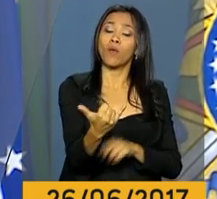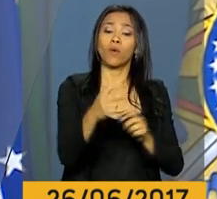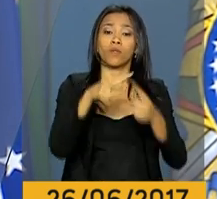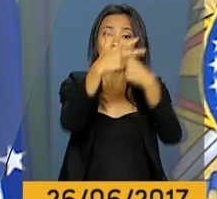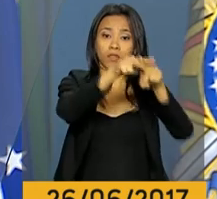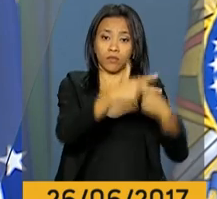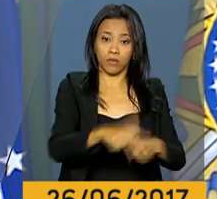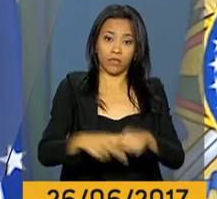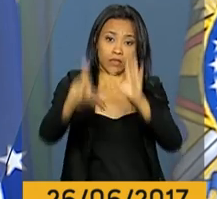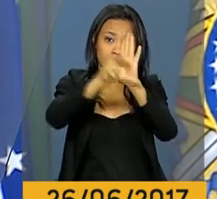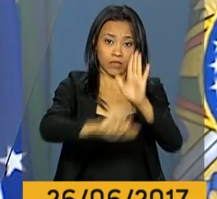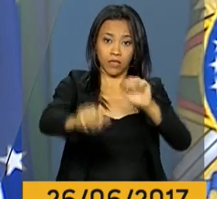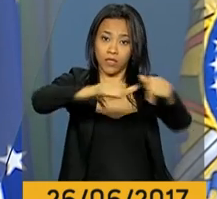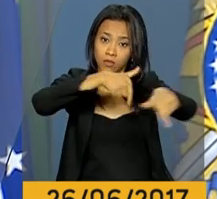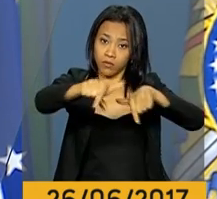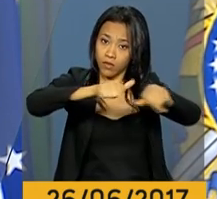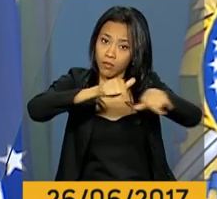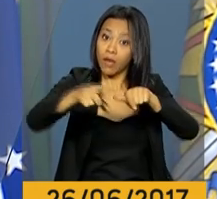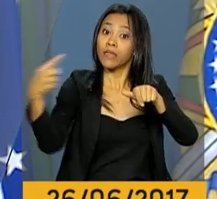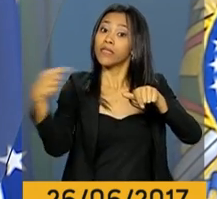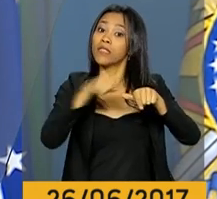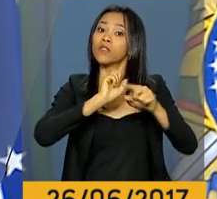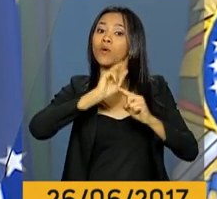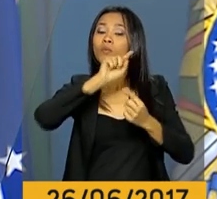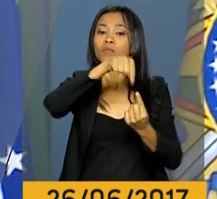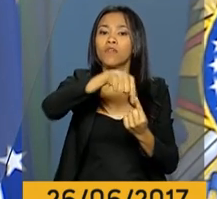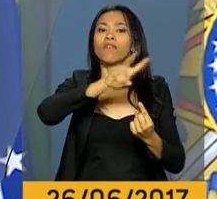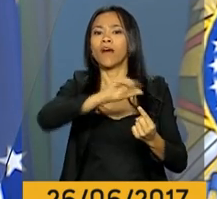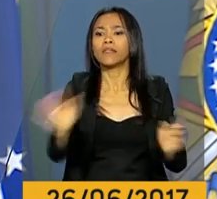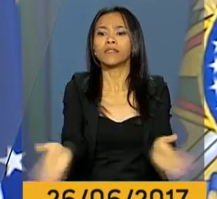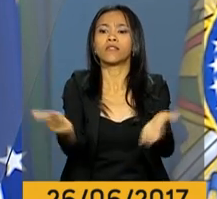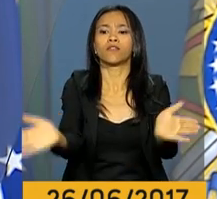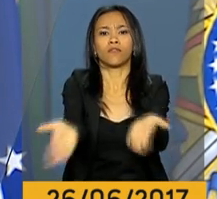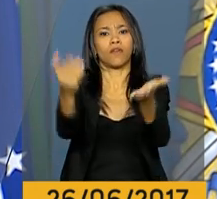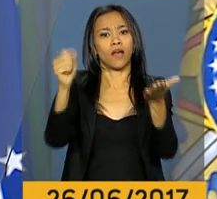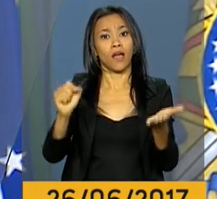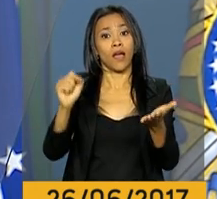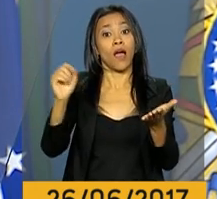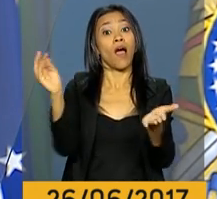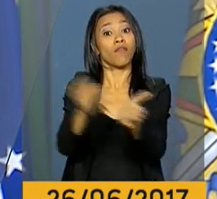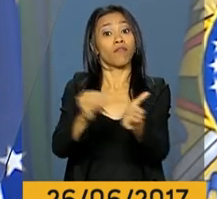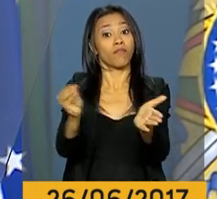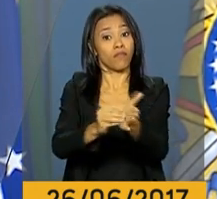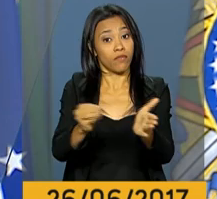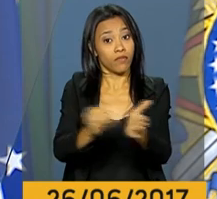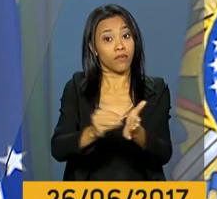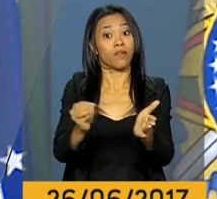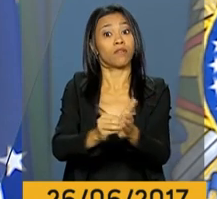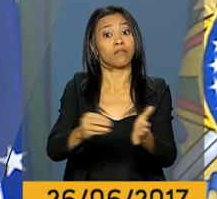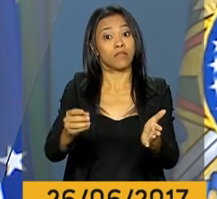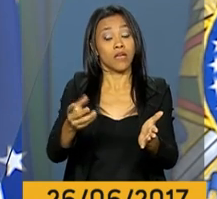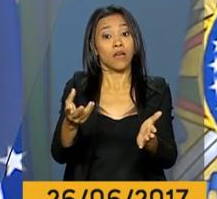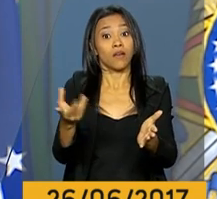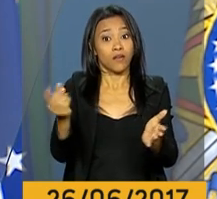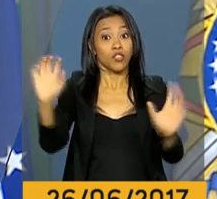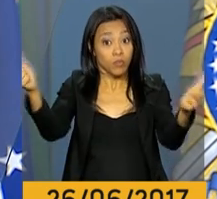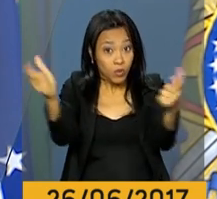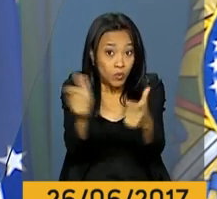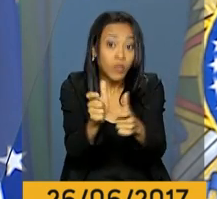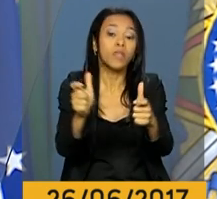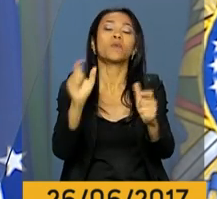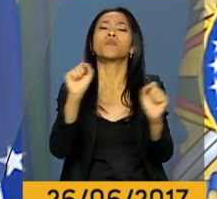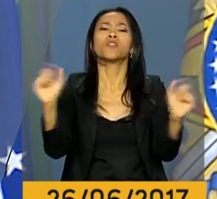trabalhista para dizer que isto vai incentivar o quê em primeiro lugar o combate ao desemprego em segundo lugar a